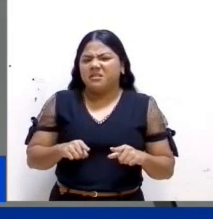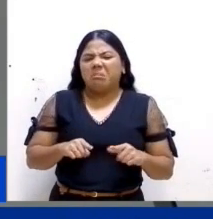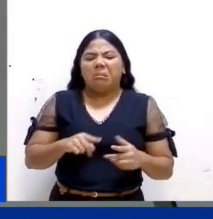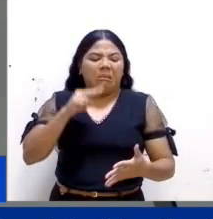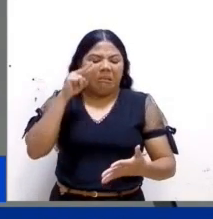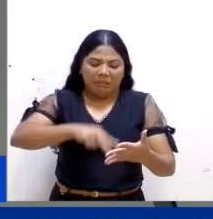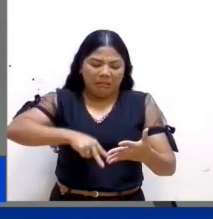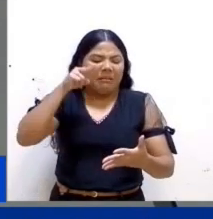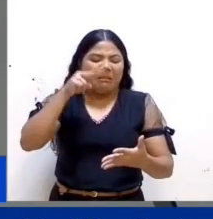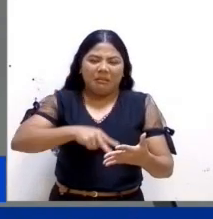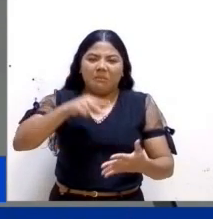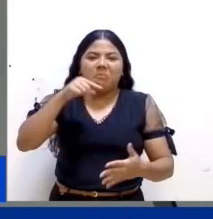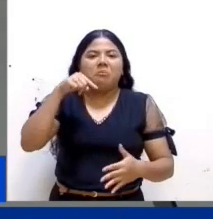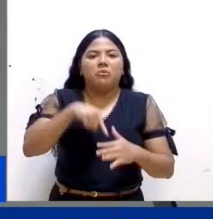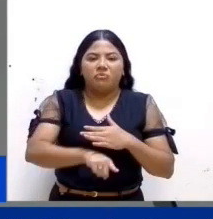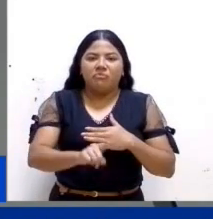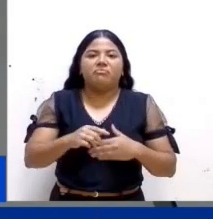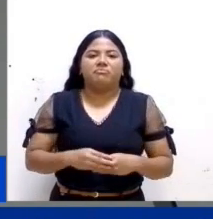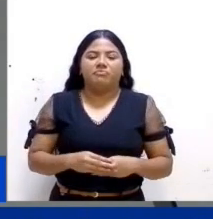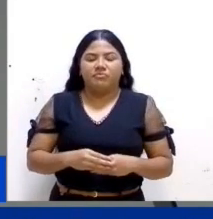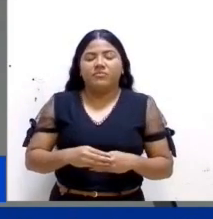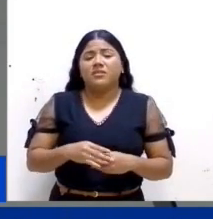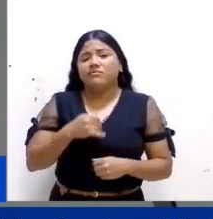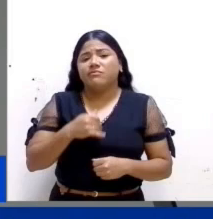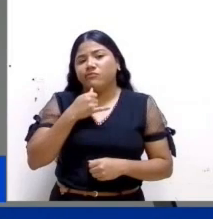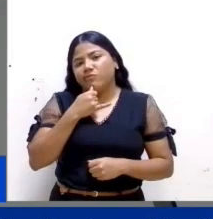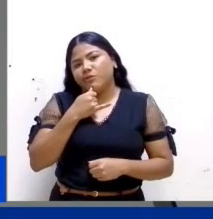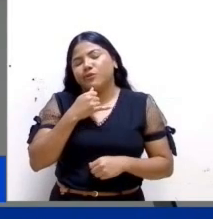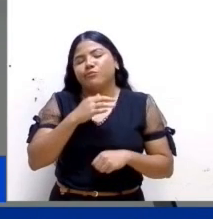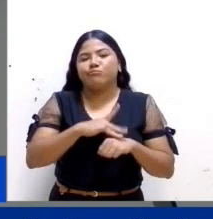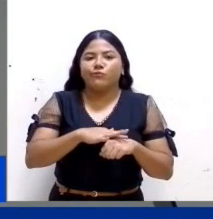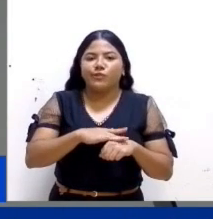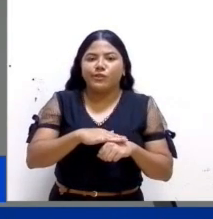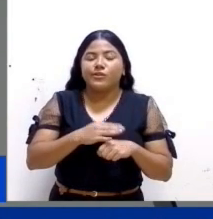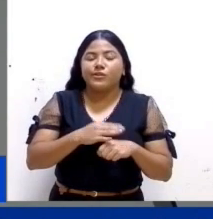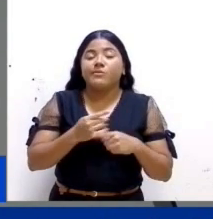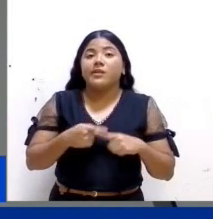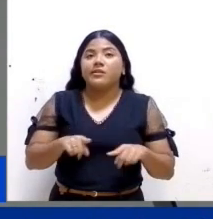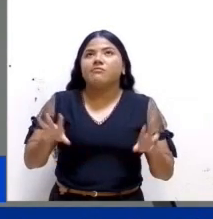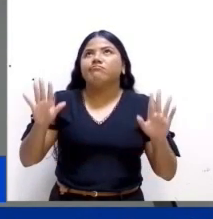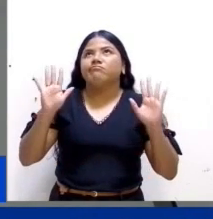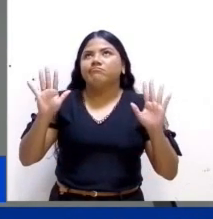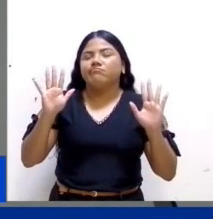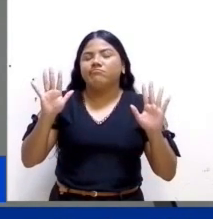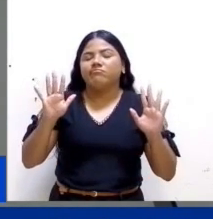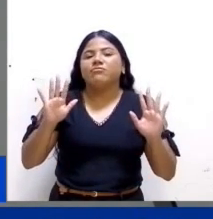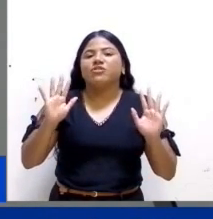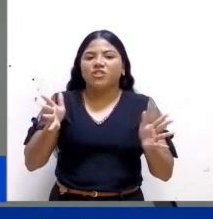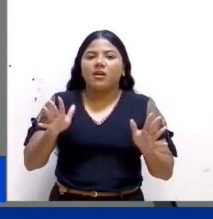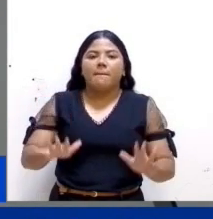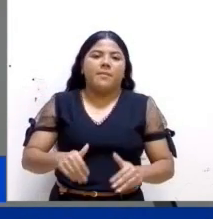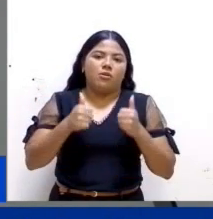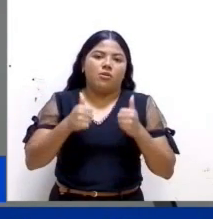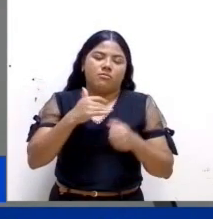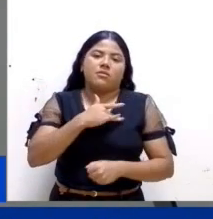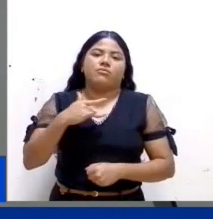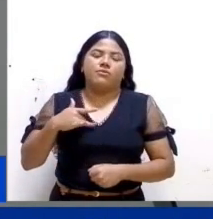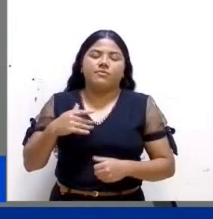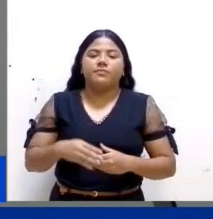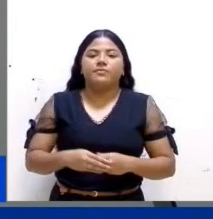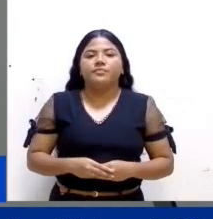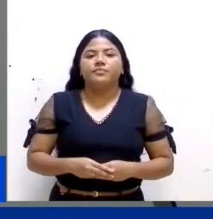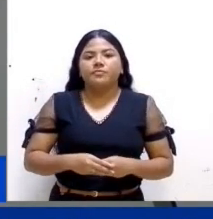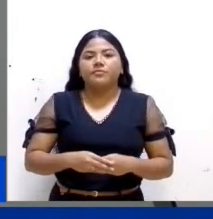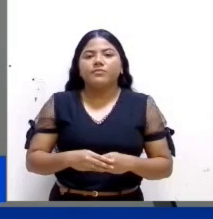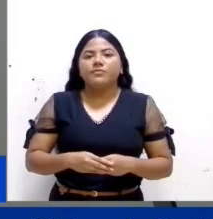Eu fico muito triste do Paulo ter passado por esses aperreios. Tomara que tudo já tenha se resolvido e não volte a acontecer. Mas eu